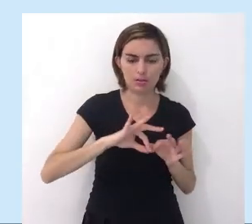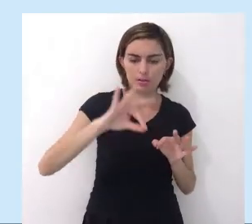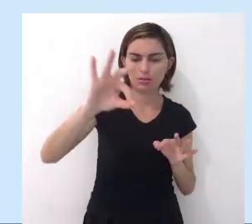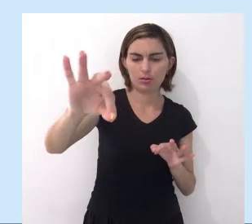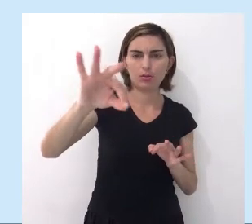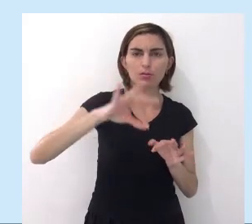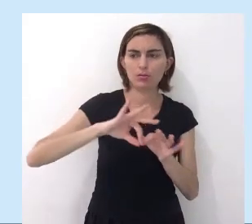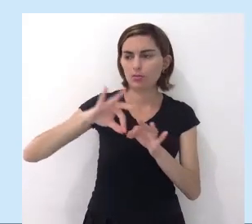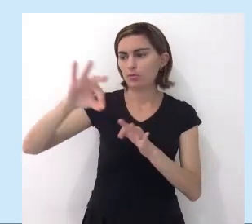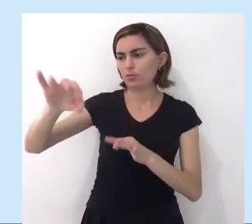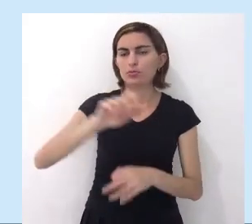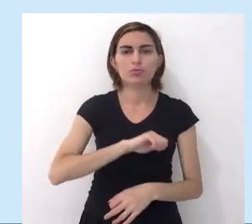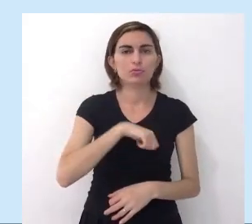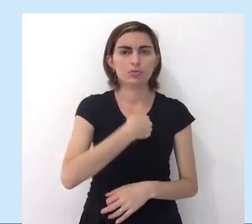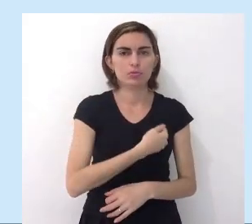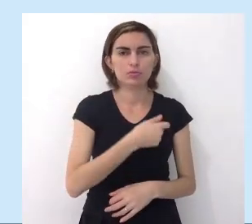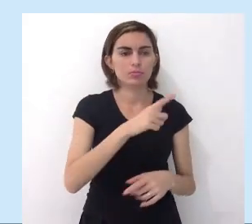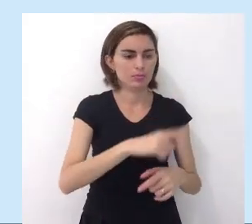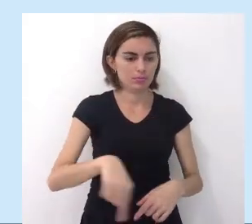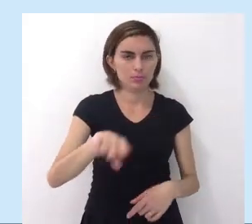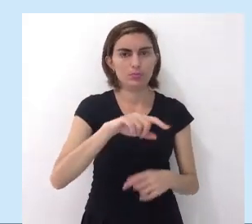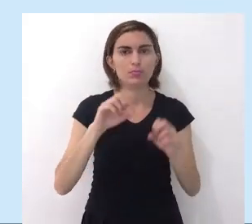delimitar um território aí espanhol, ok?